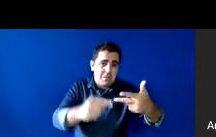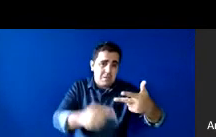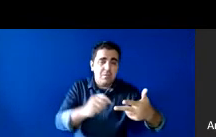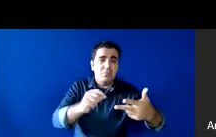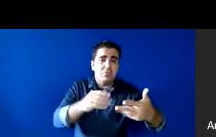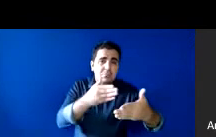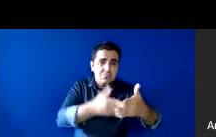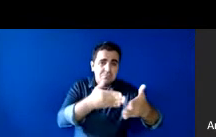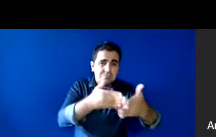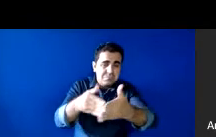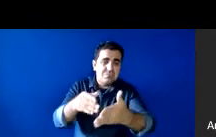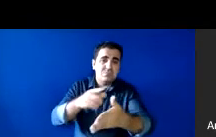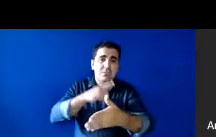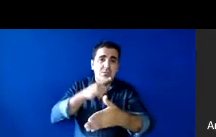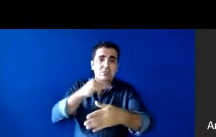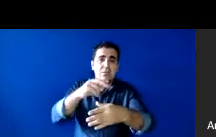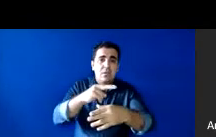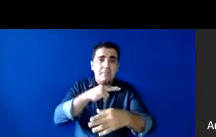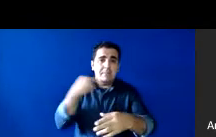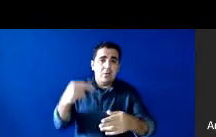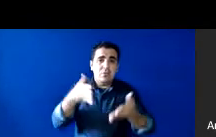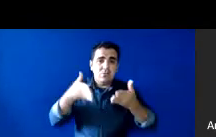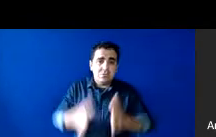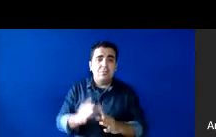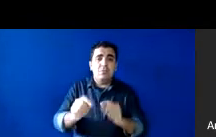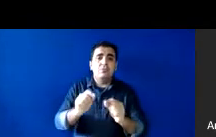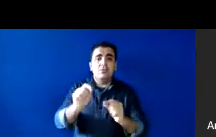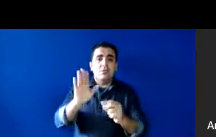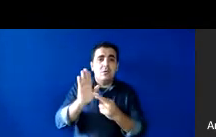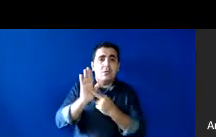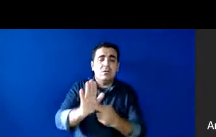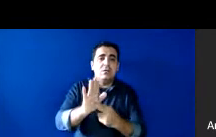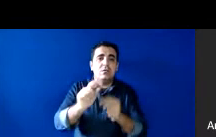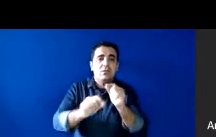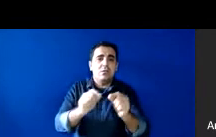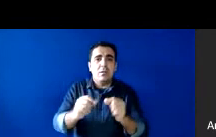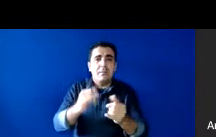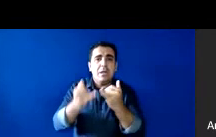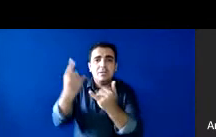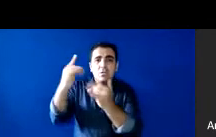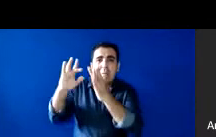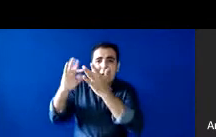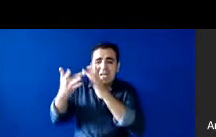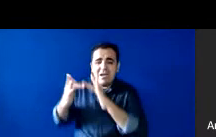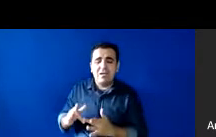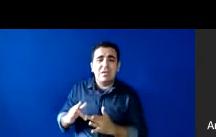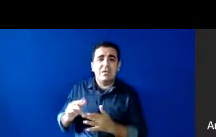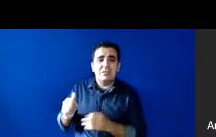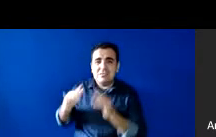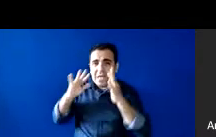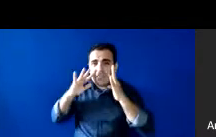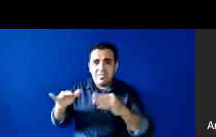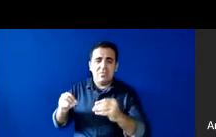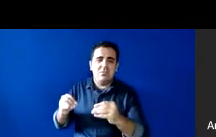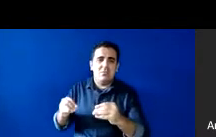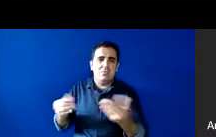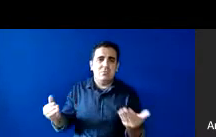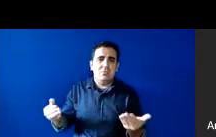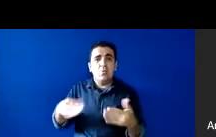materna estão na integração e na resolutividade de uma rede de atenção. Então, quando a gente fala em